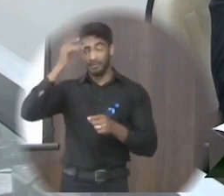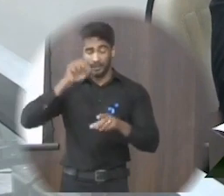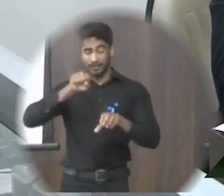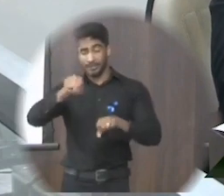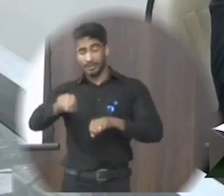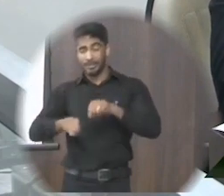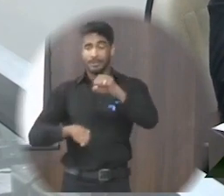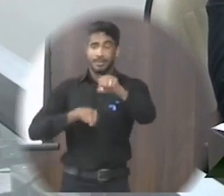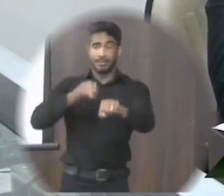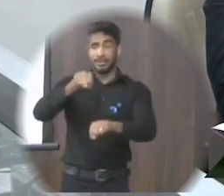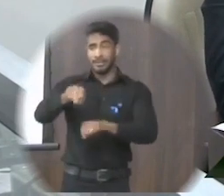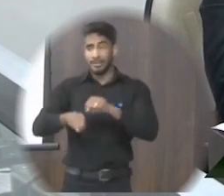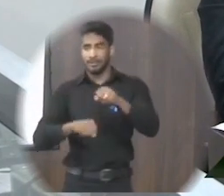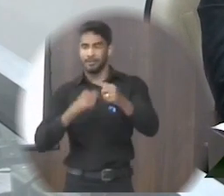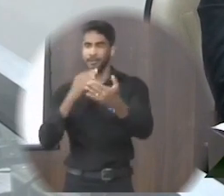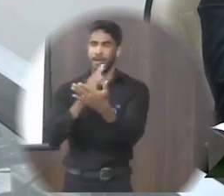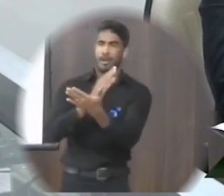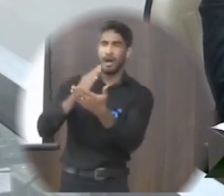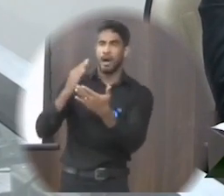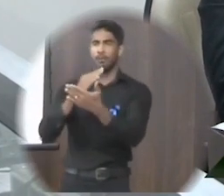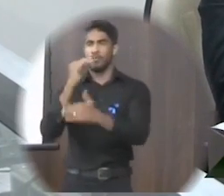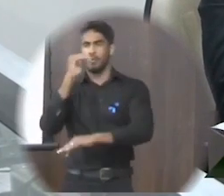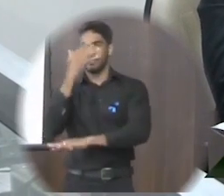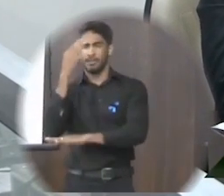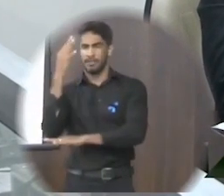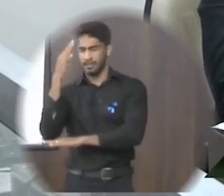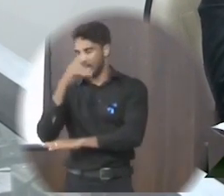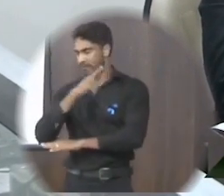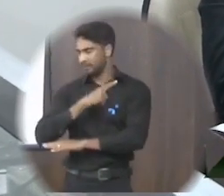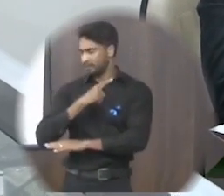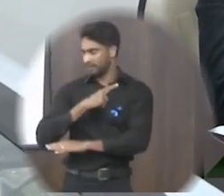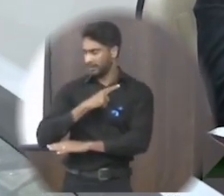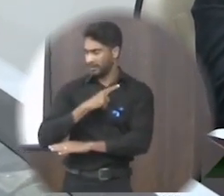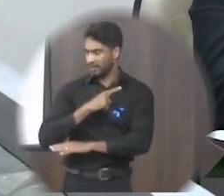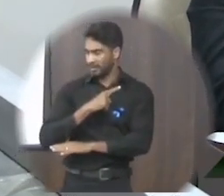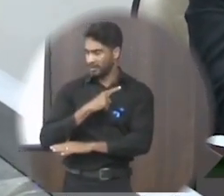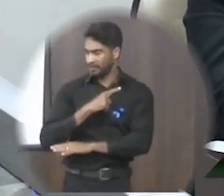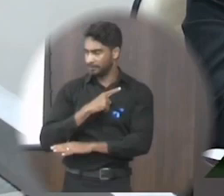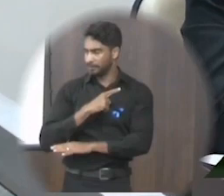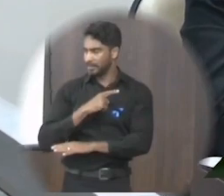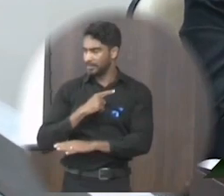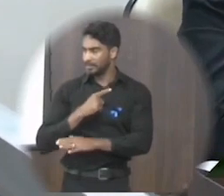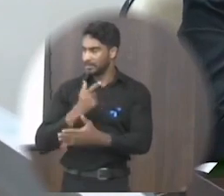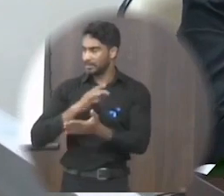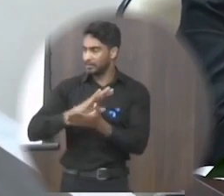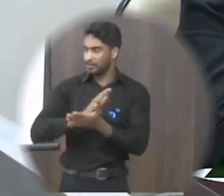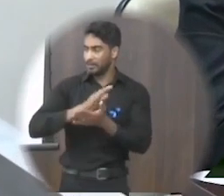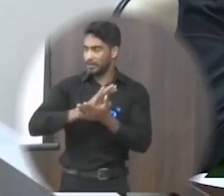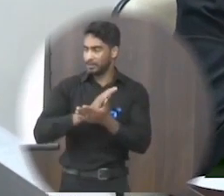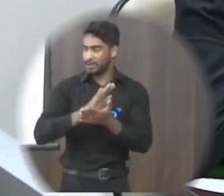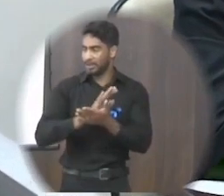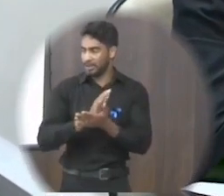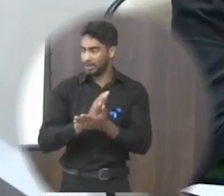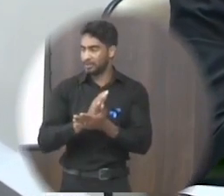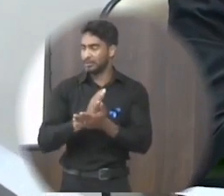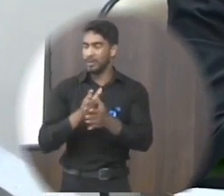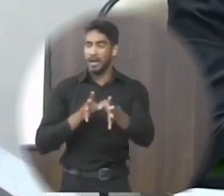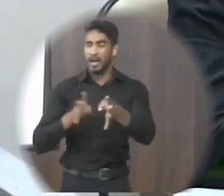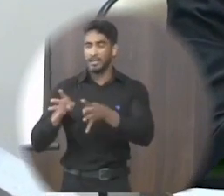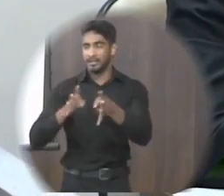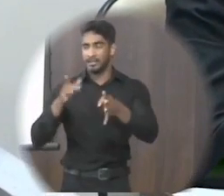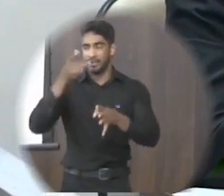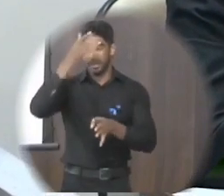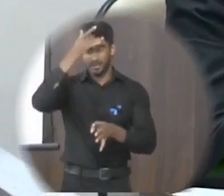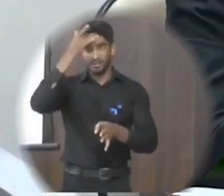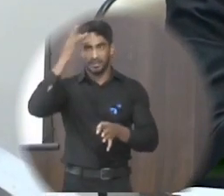devido a algumas árvores terem aqueles galhos já mais baixos, estão prejudicando a questão da acessibilidade. Na última